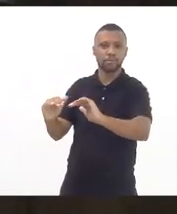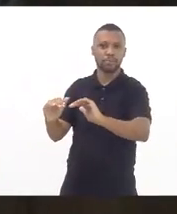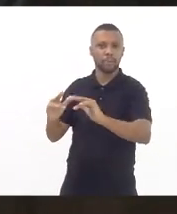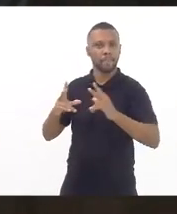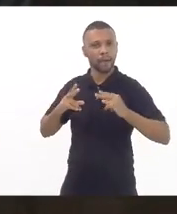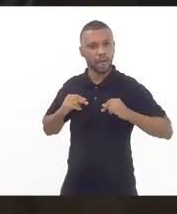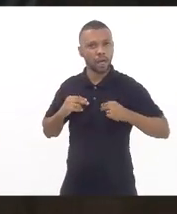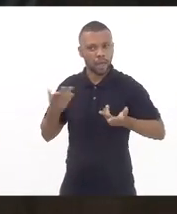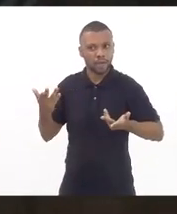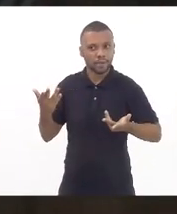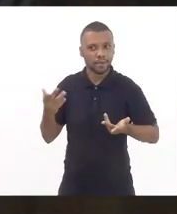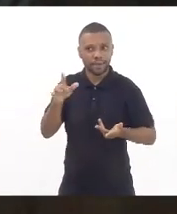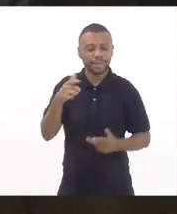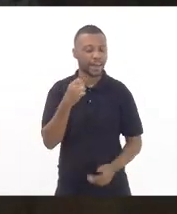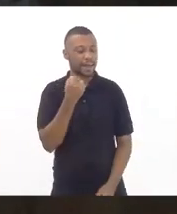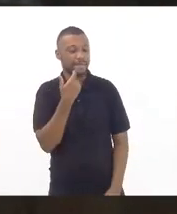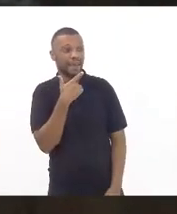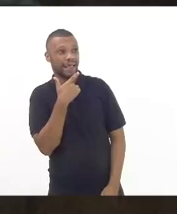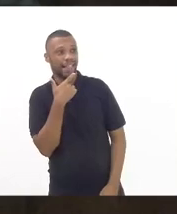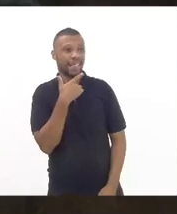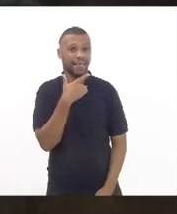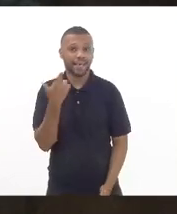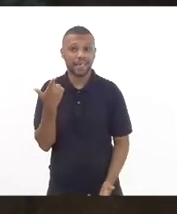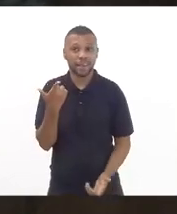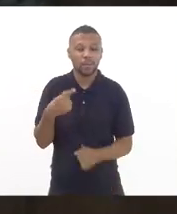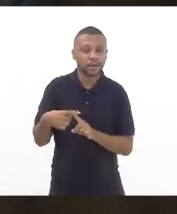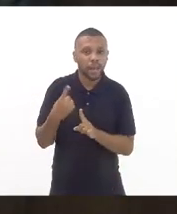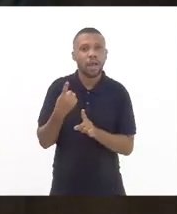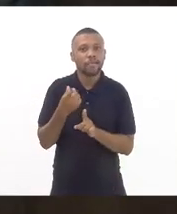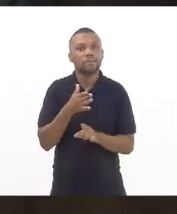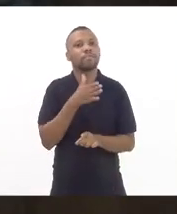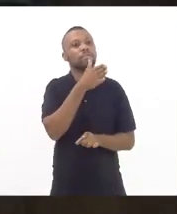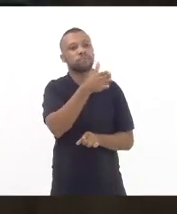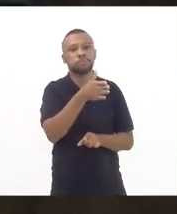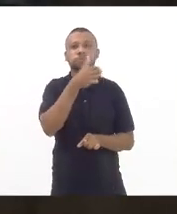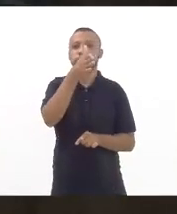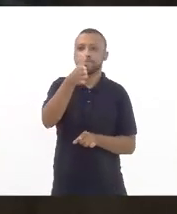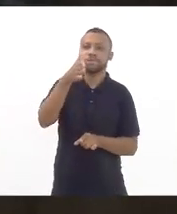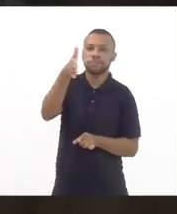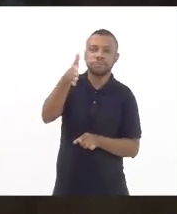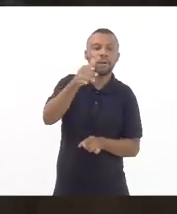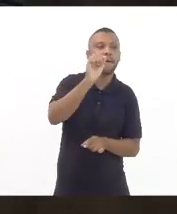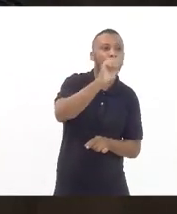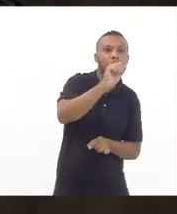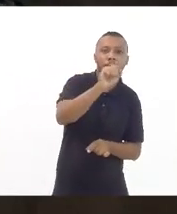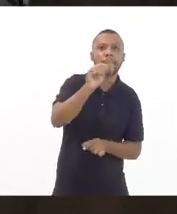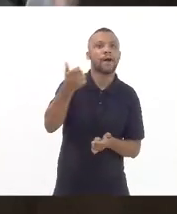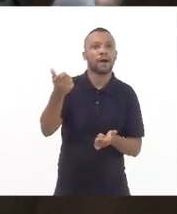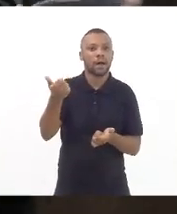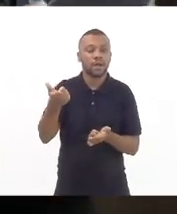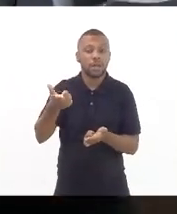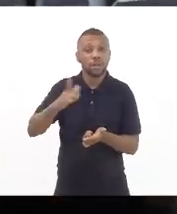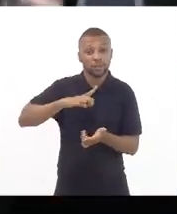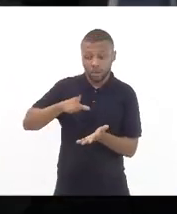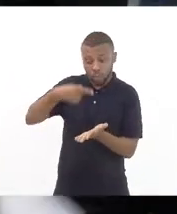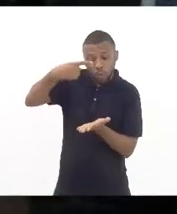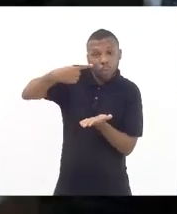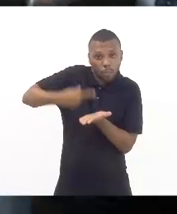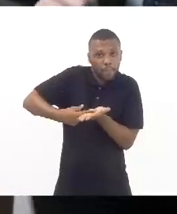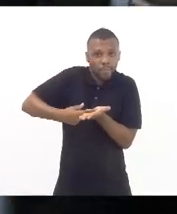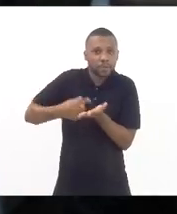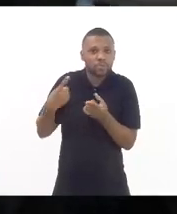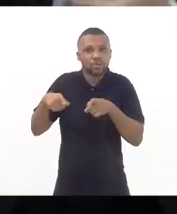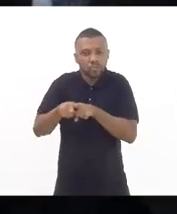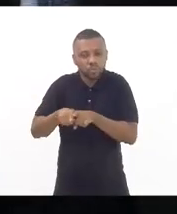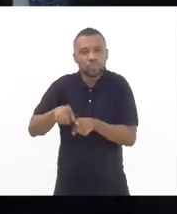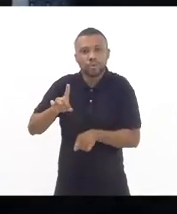Sem dúvida. Ele está rindo aqui, porque eu fico peregrinando os gabinetes, entendeu? Mas eu tenho realmente um compromisso com o DHs, assim como o Bruno